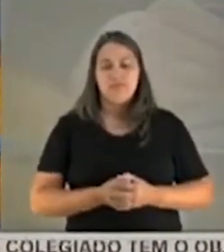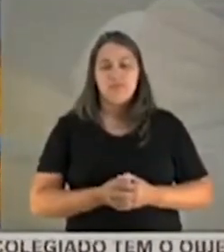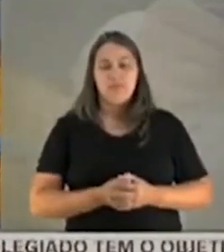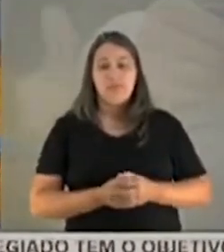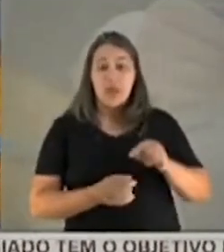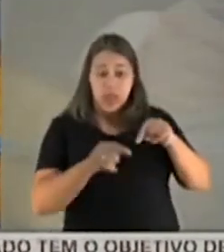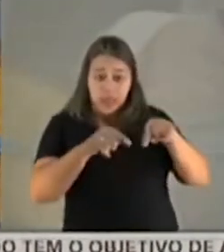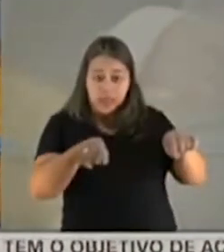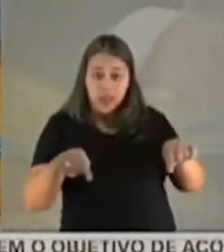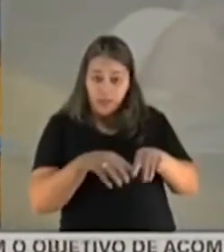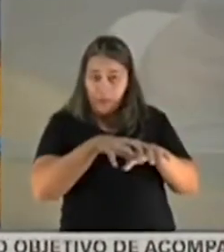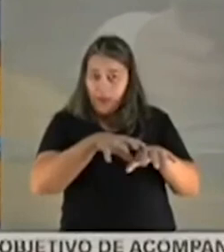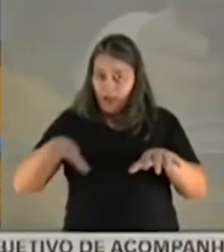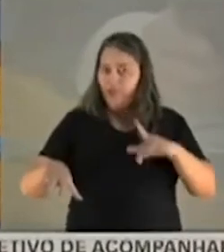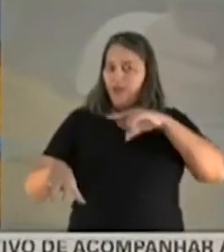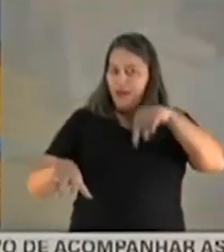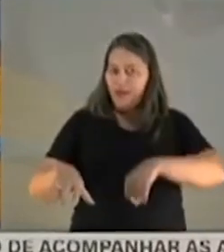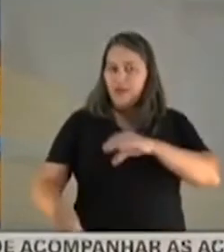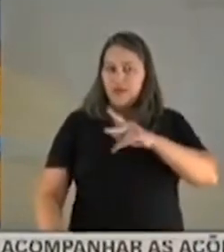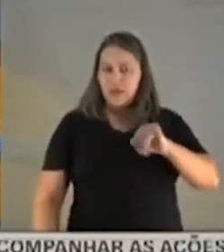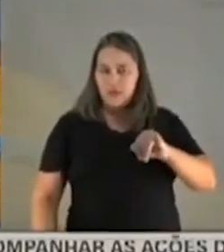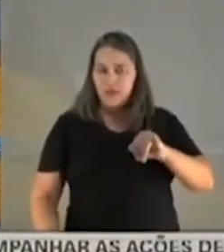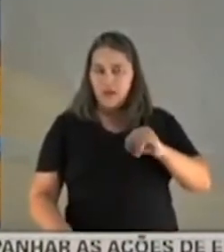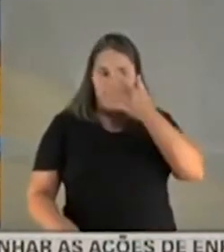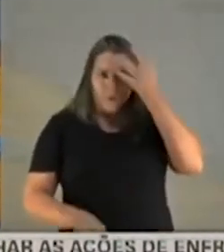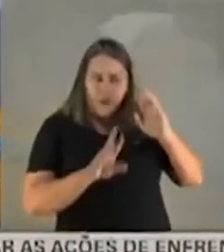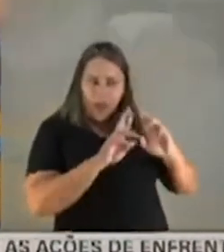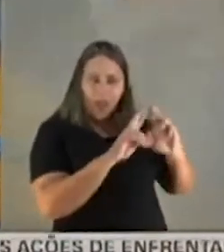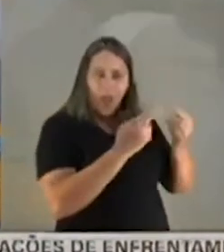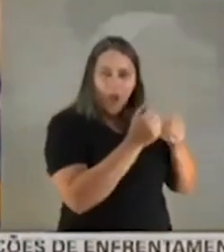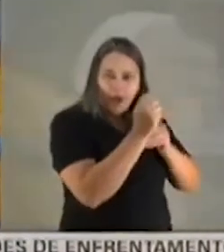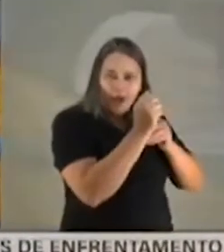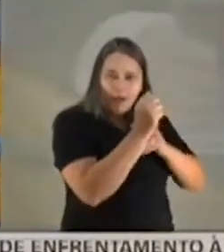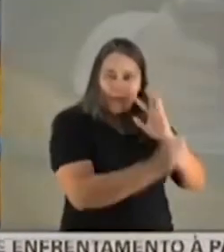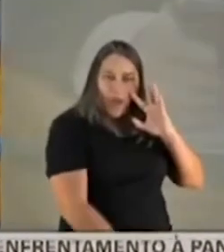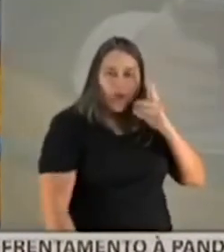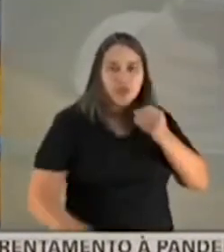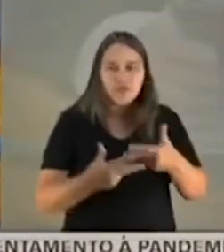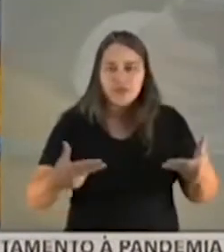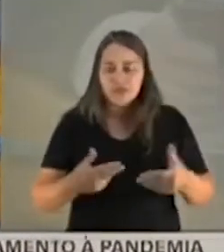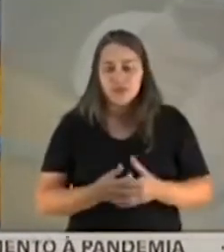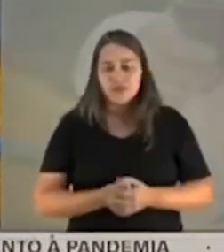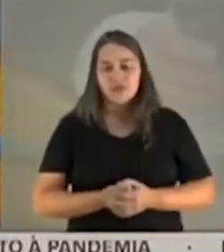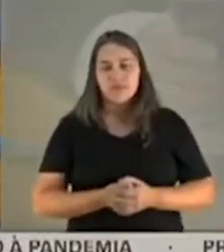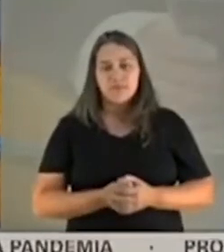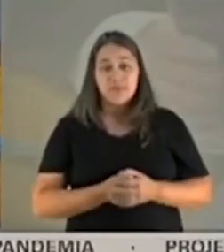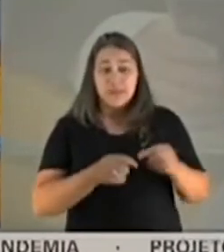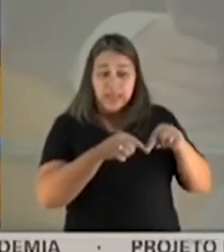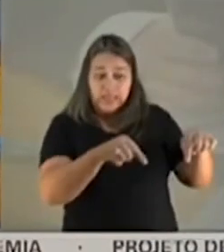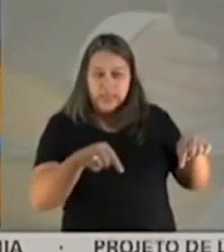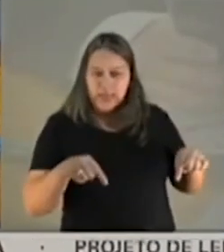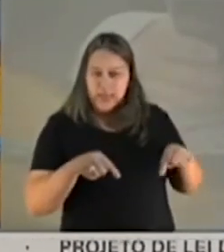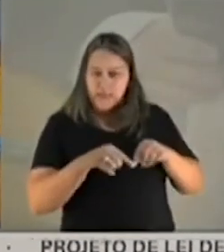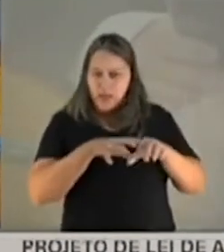Esse sim, tem aqui na CPI. Se reúnem aí, às escondidas, para decidir as coisas. Gabinete paralelo onde